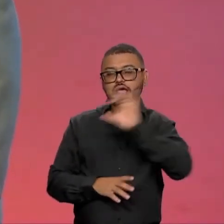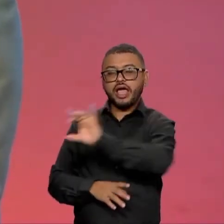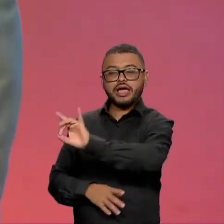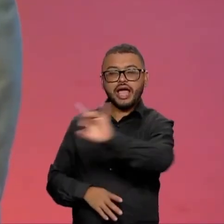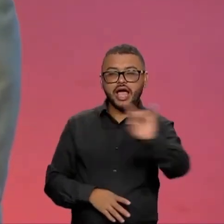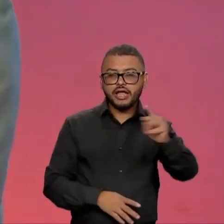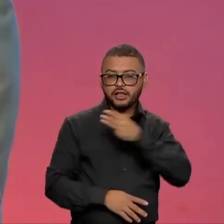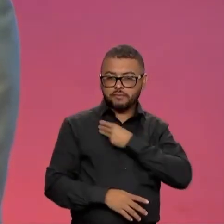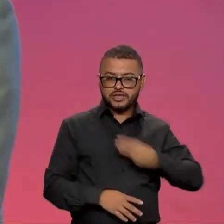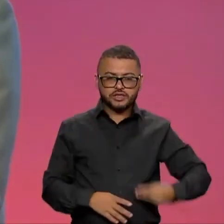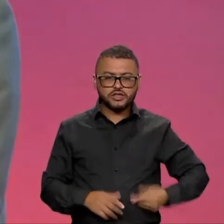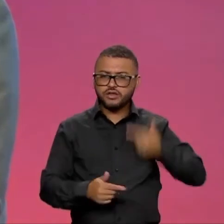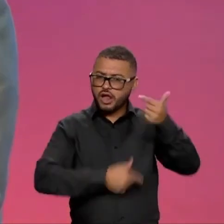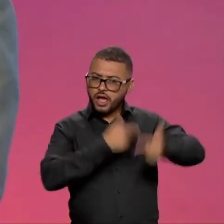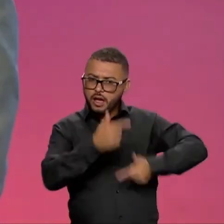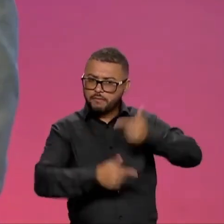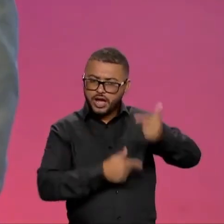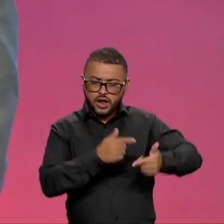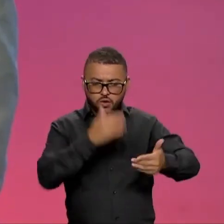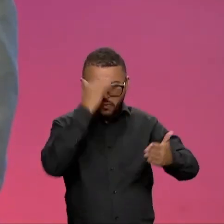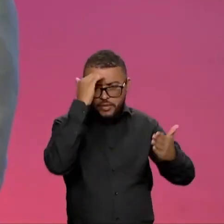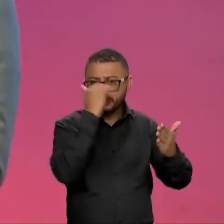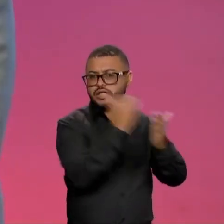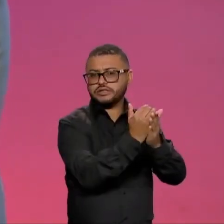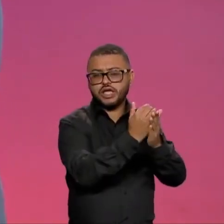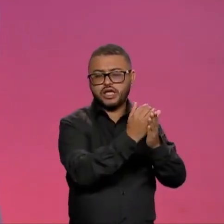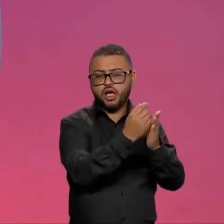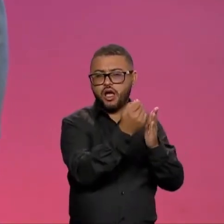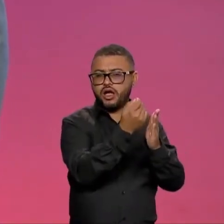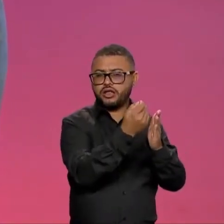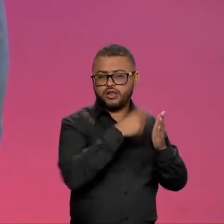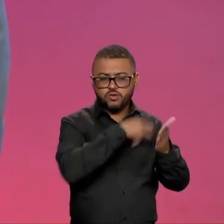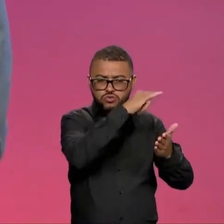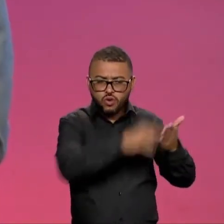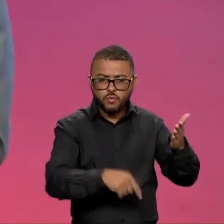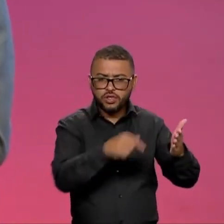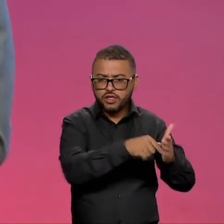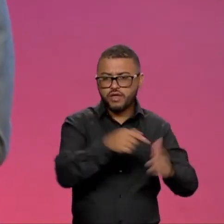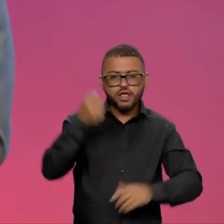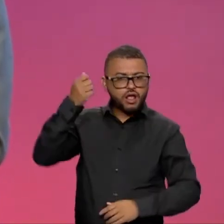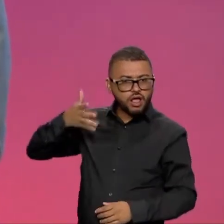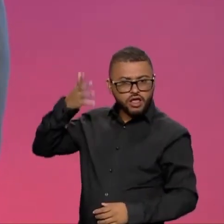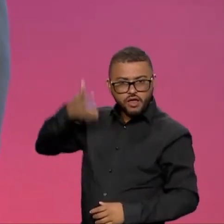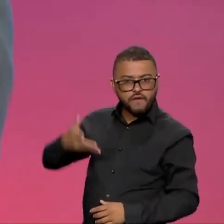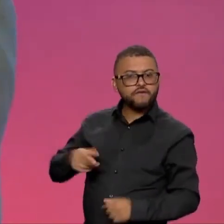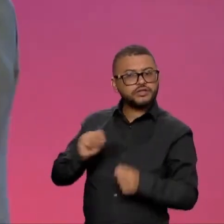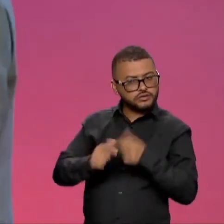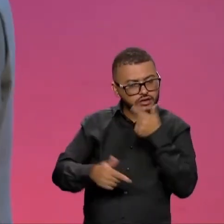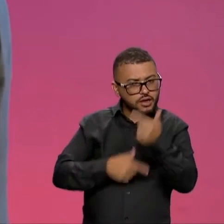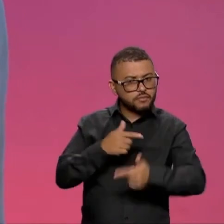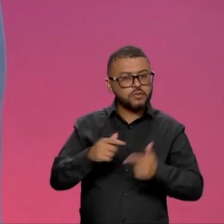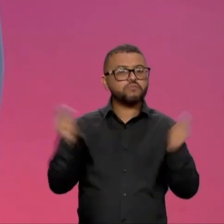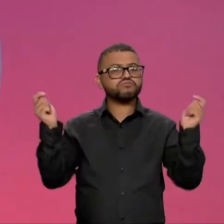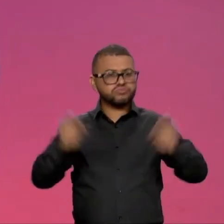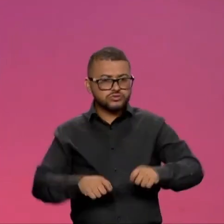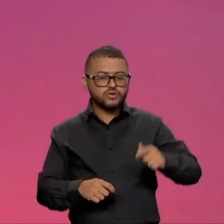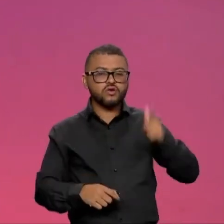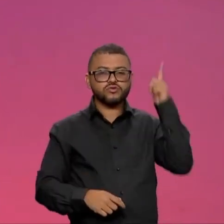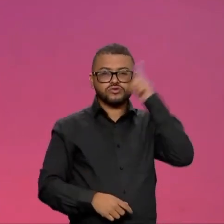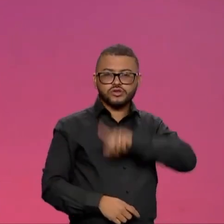vai ter que correr atrás daquilo que está escrito, daquilo que foi falado aqui, para que a gente possa